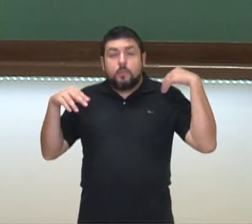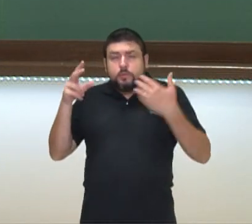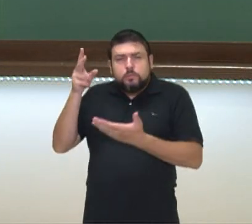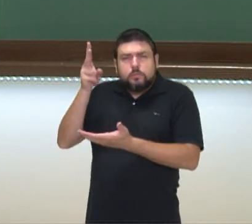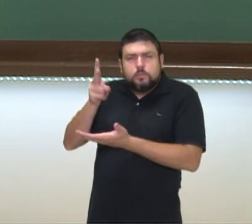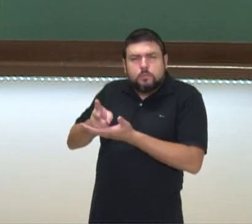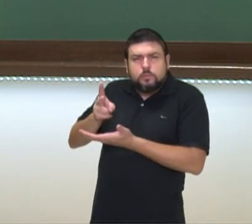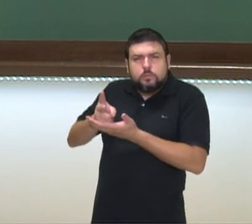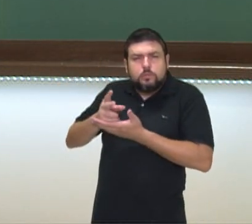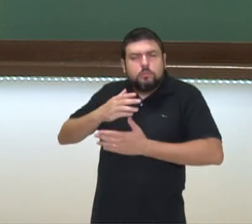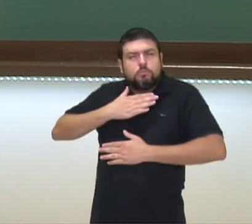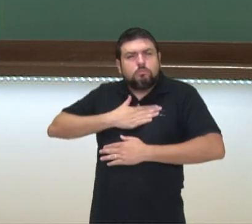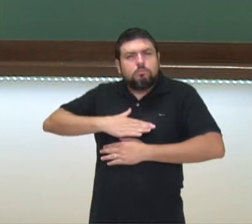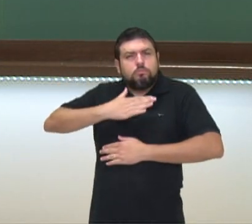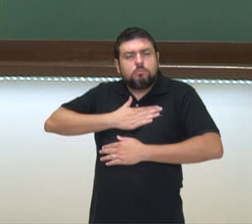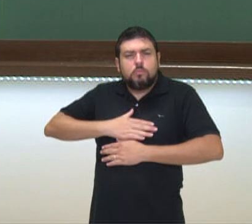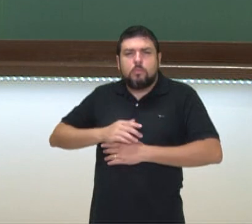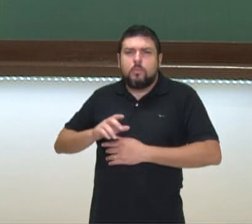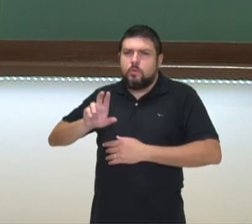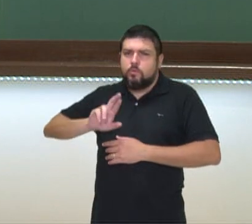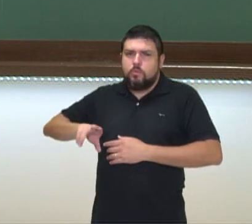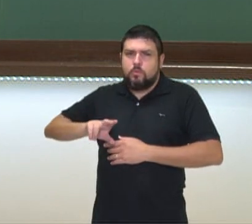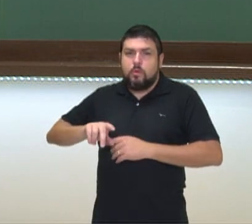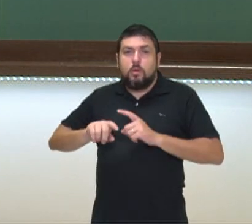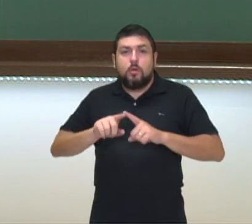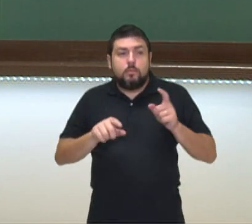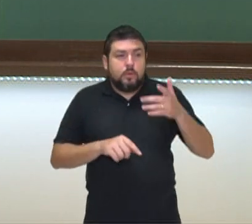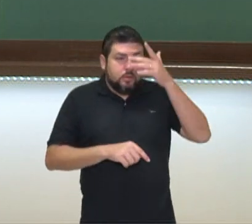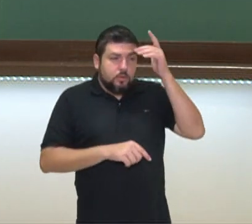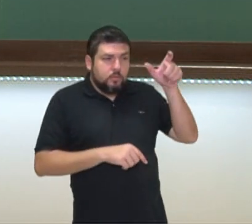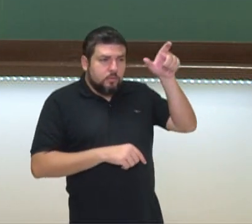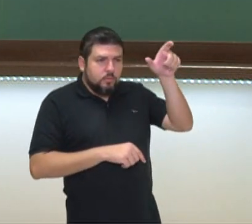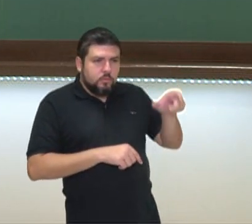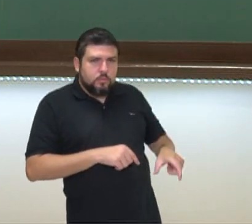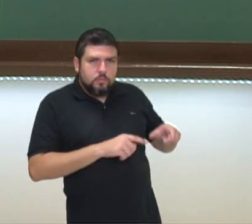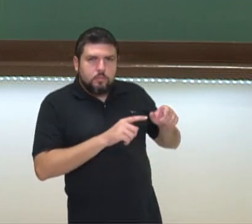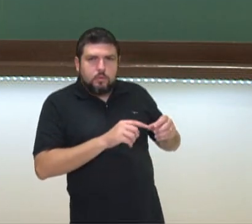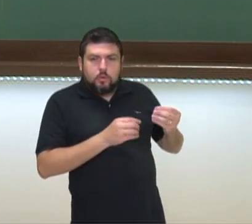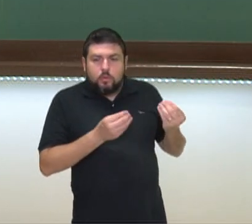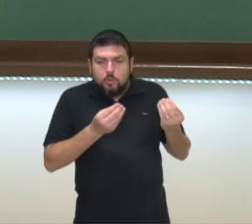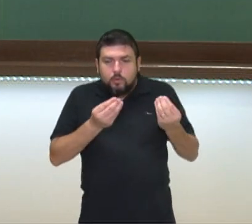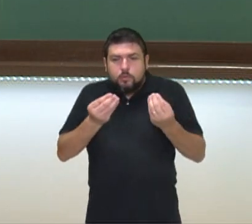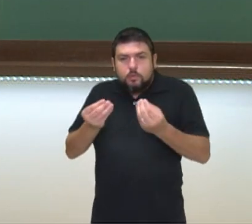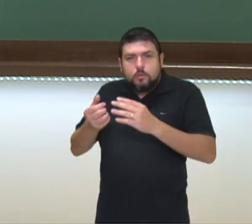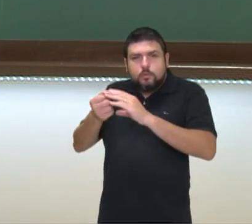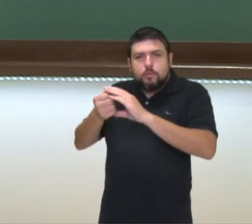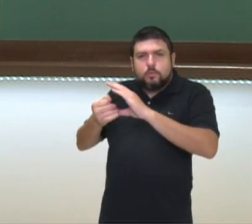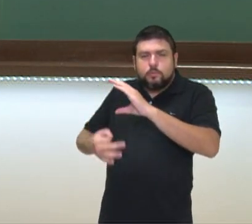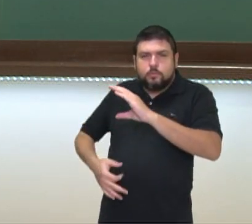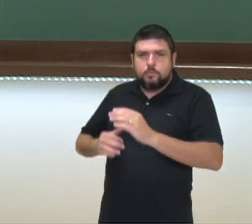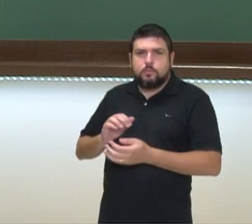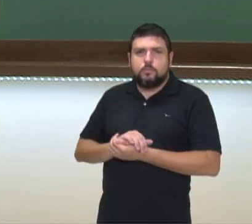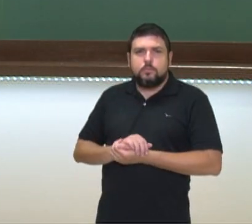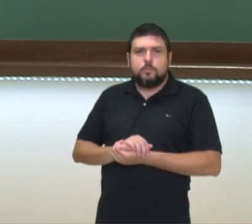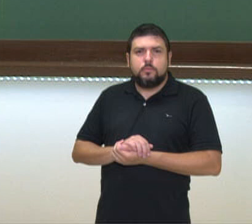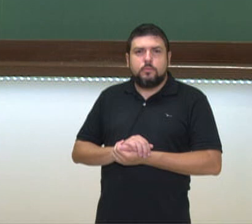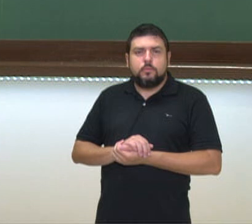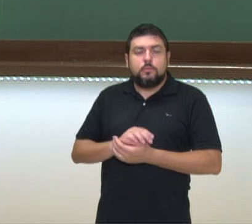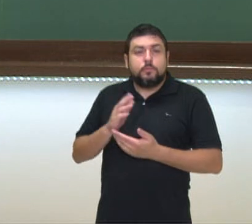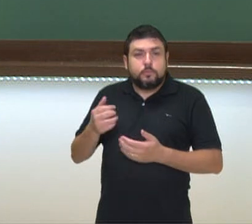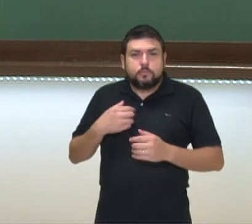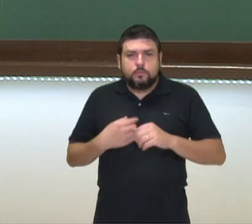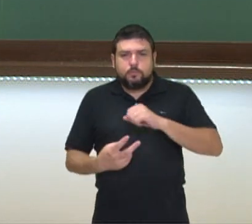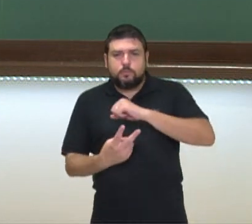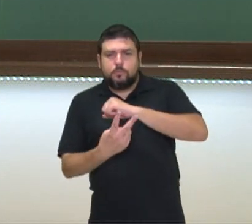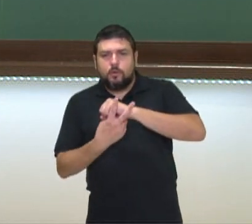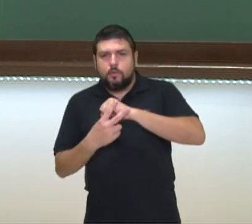As pessoas deram essa característica para esse objeto. Então, sempre em que tenhamos o predicado verbo nominal e